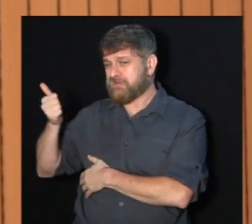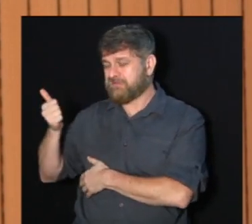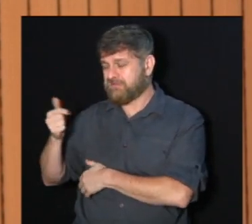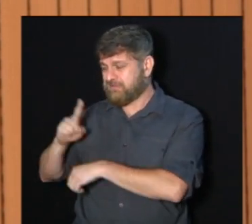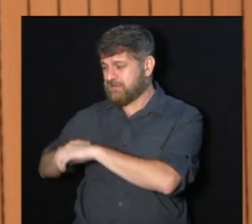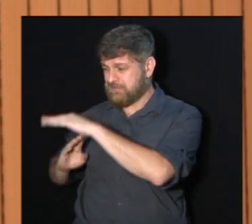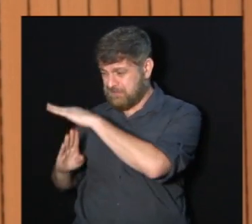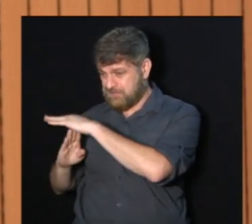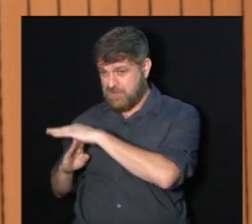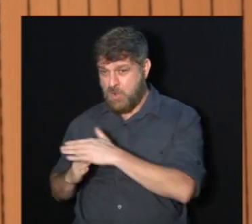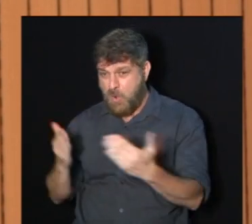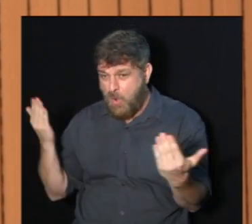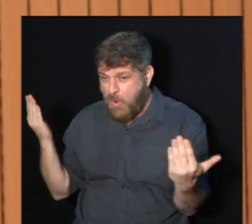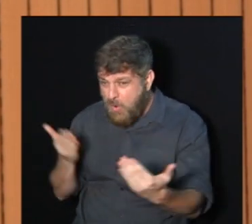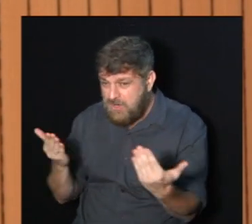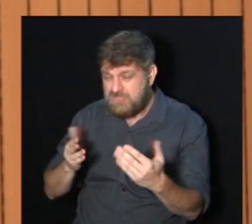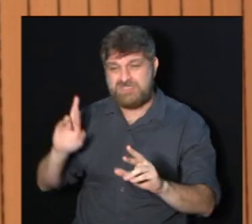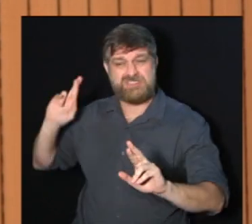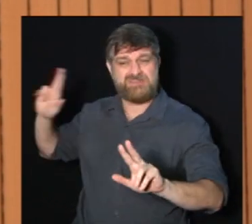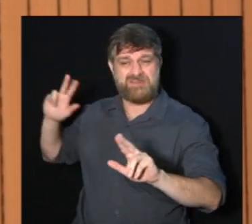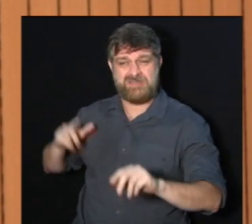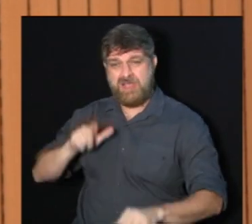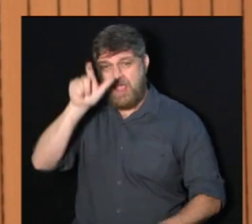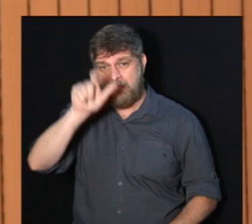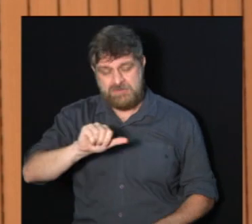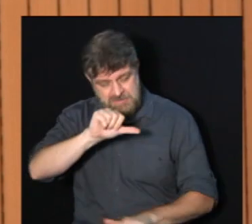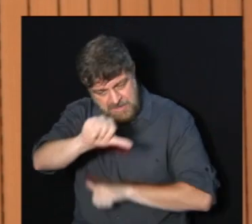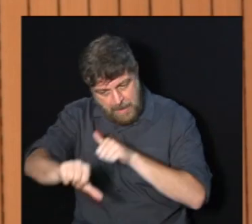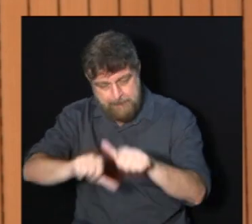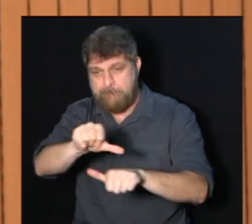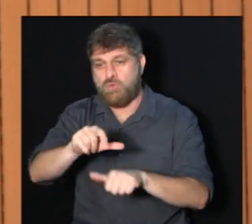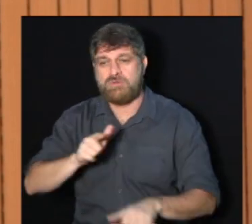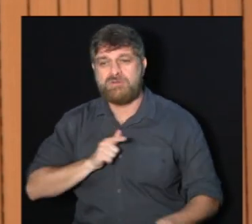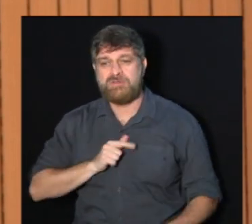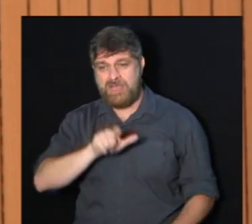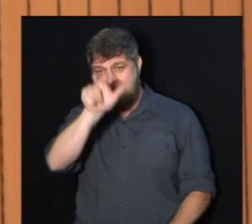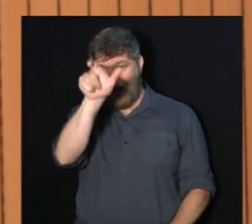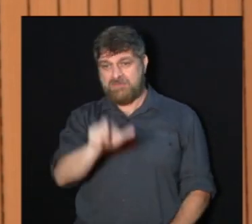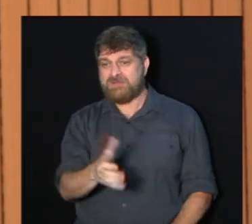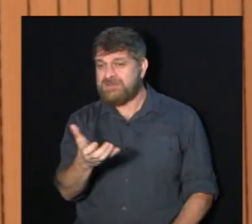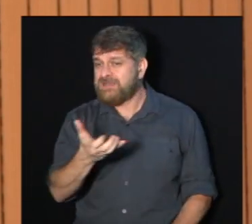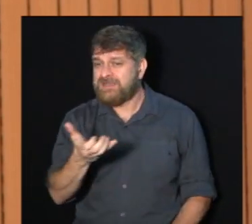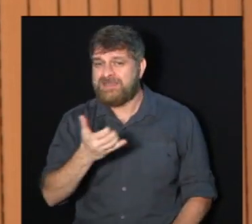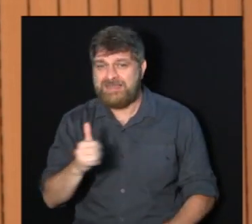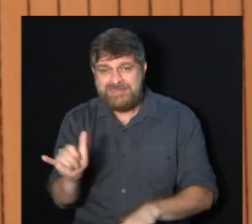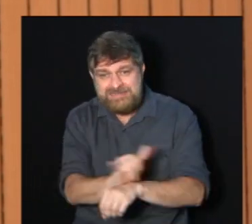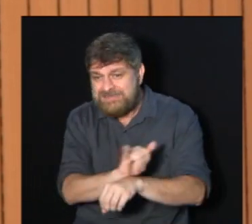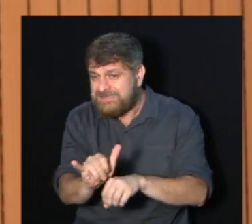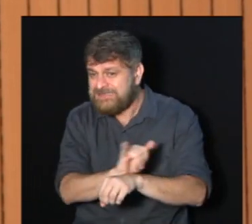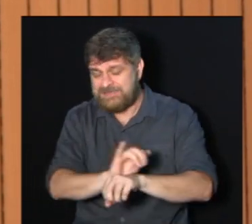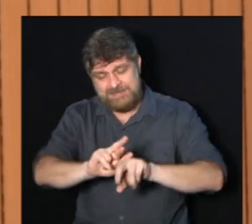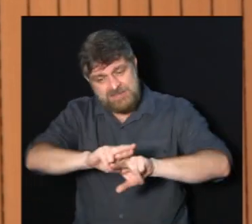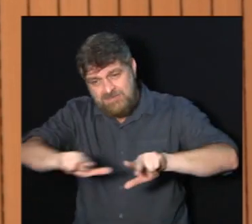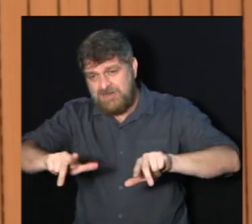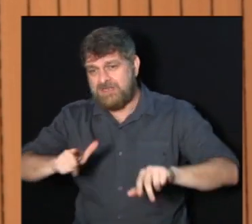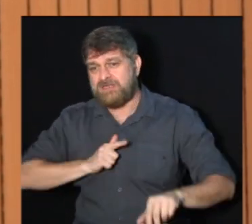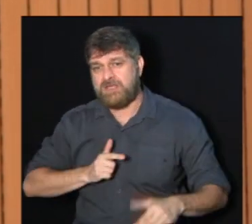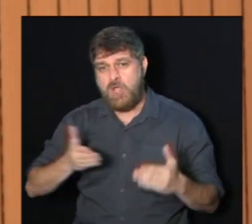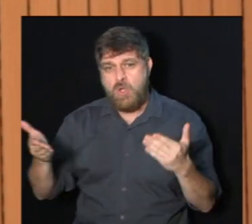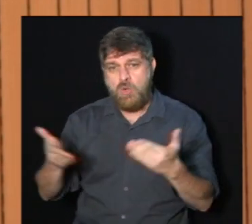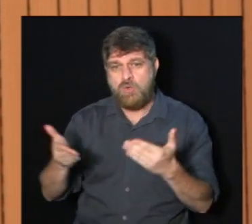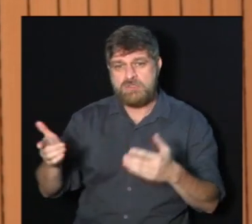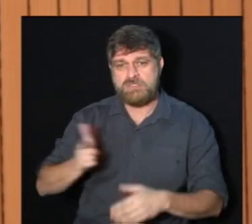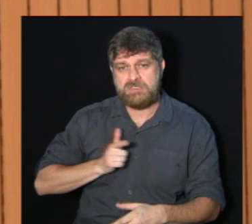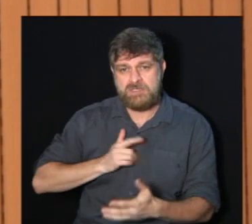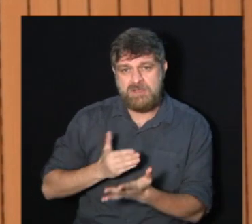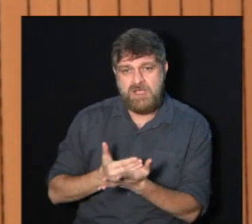paliativo, vai dar o mesmo resultado hoje. As pessoas mudam, as pessoas tendem a utilizar mais coisas. Hoje em dia, hoje para você